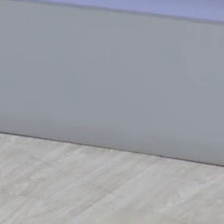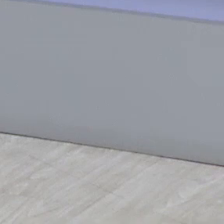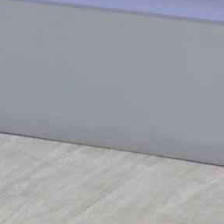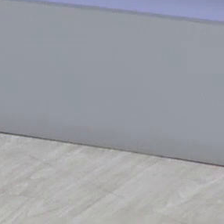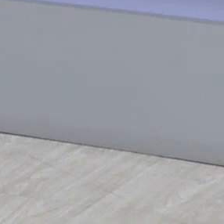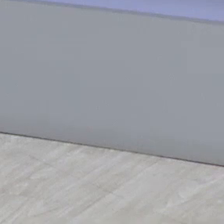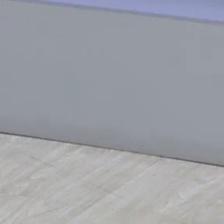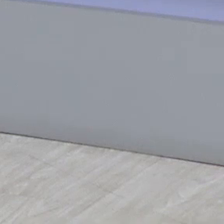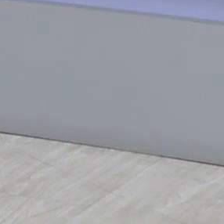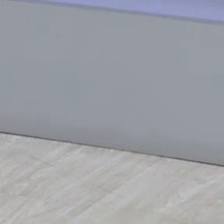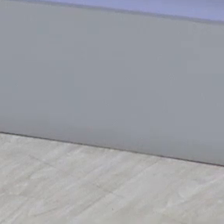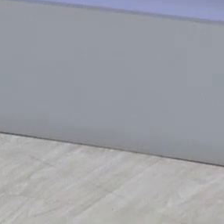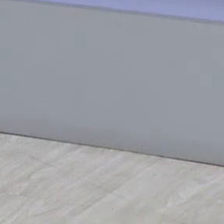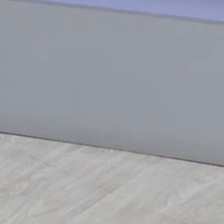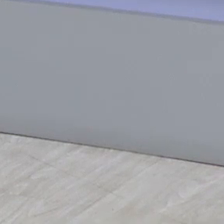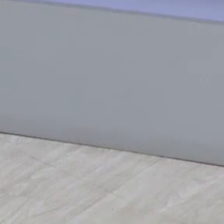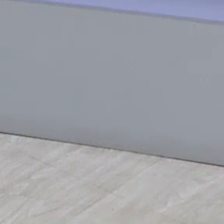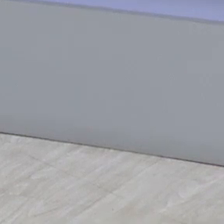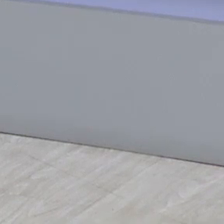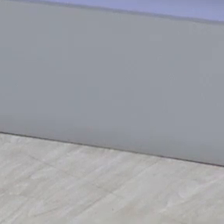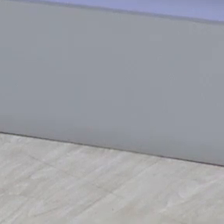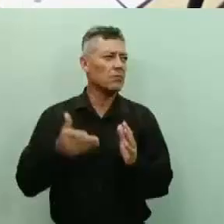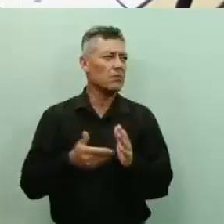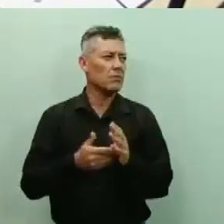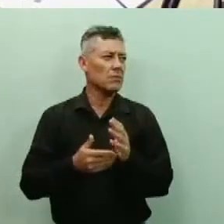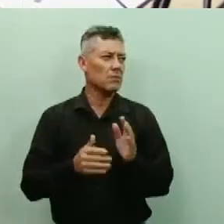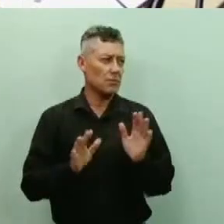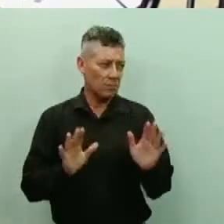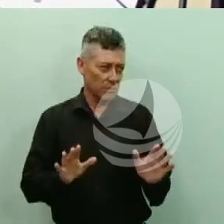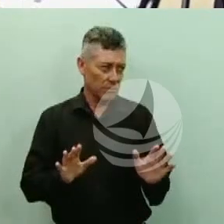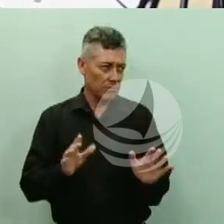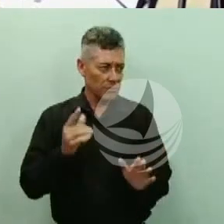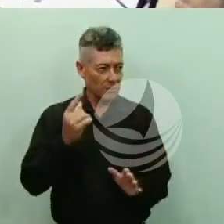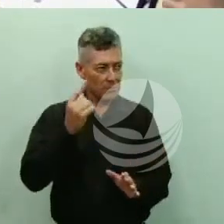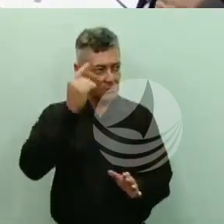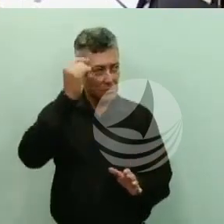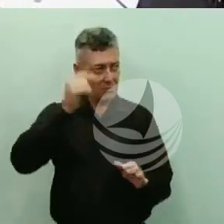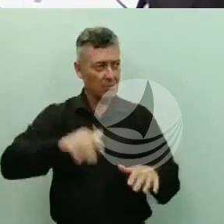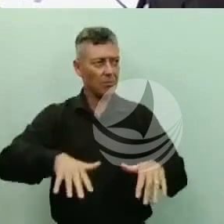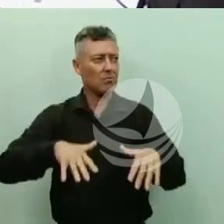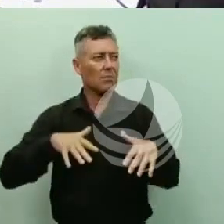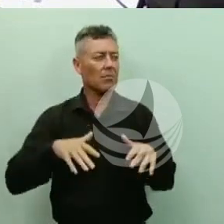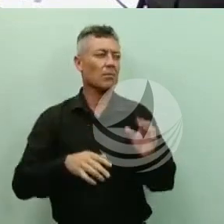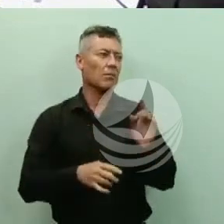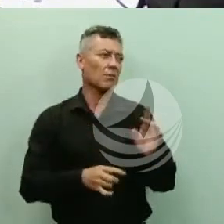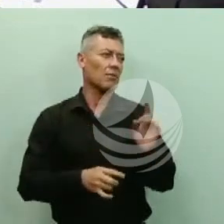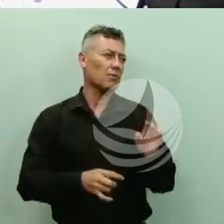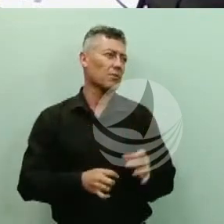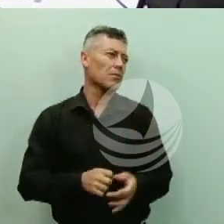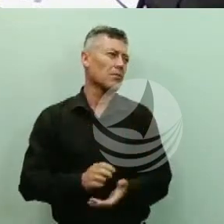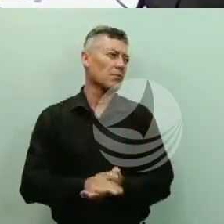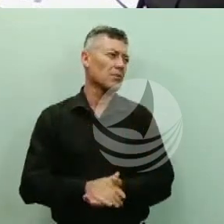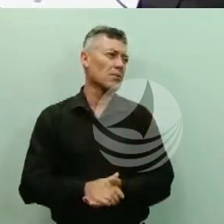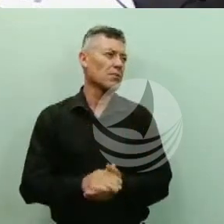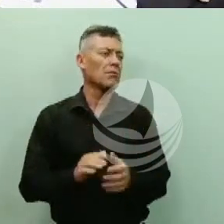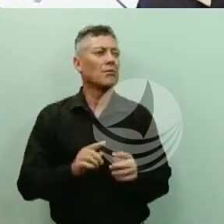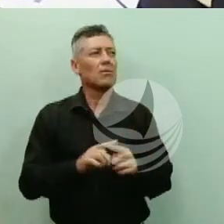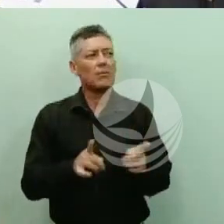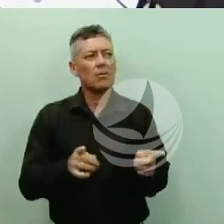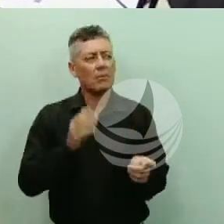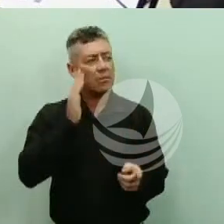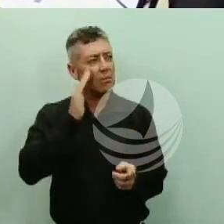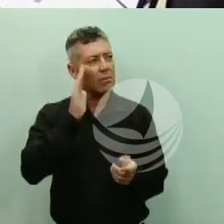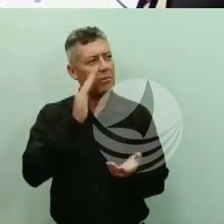PSOL, de ameaça de morte. A confusão ocorreu durante a sessão plenária da tarde desta